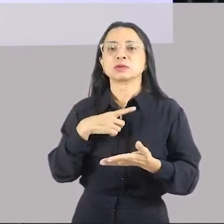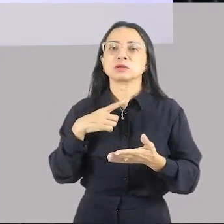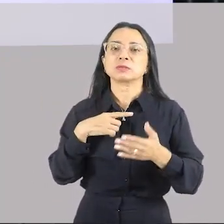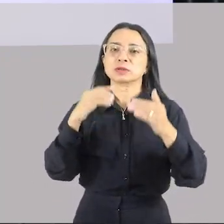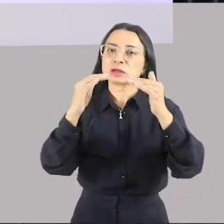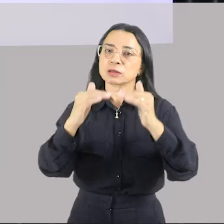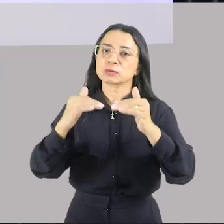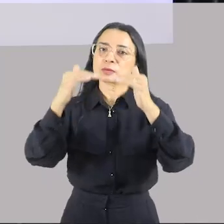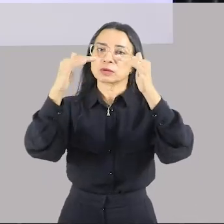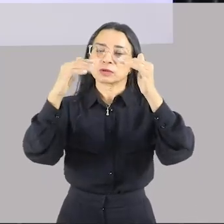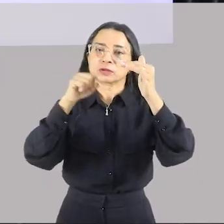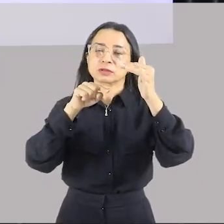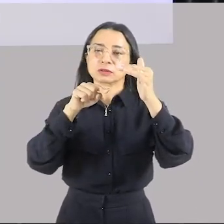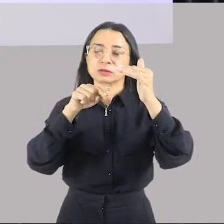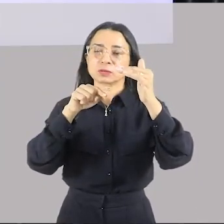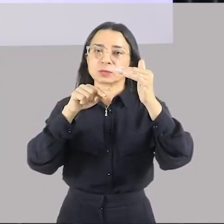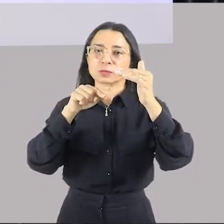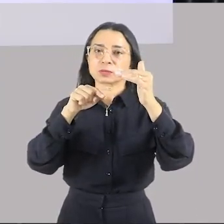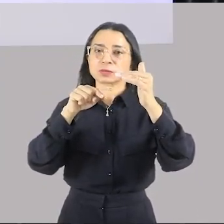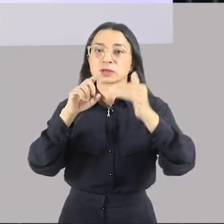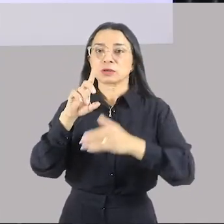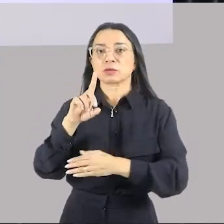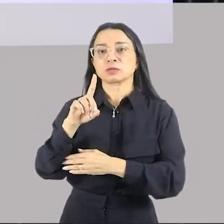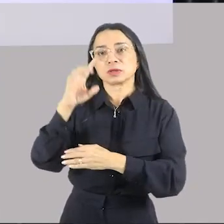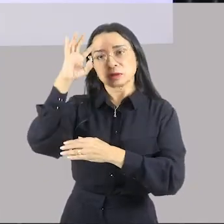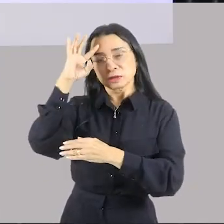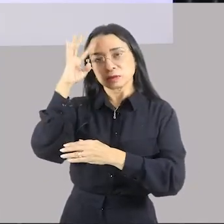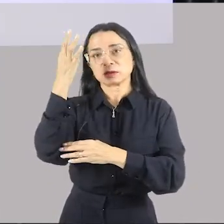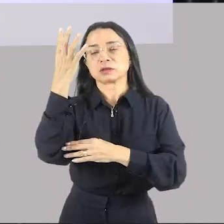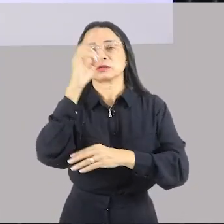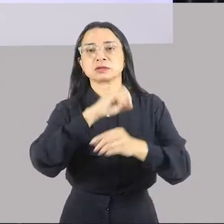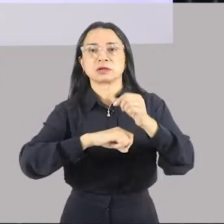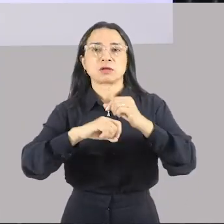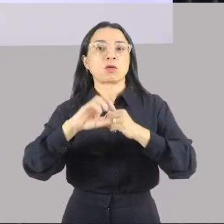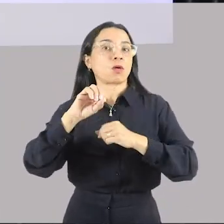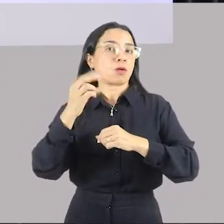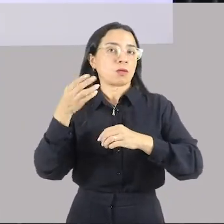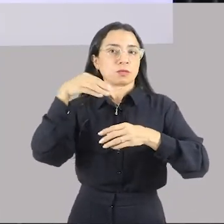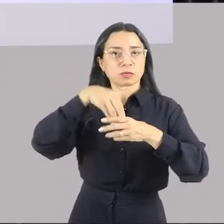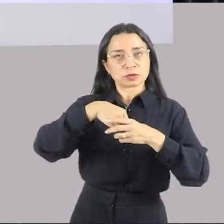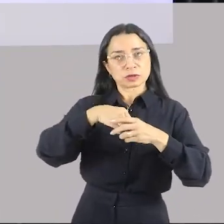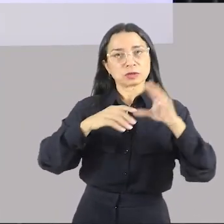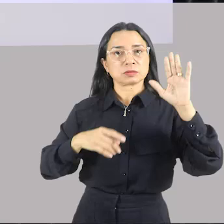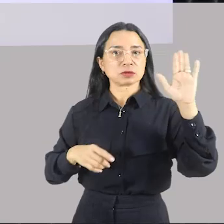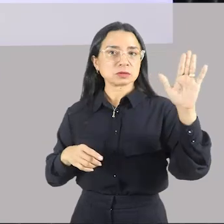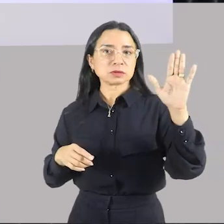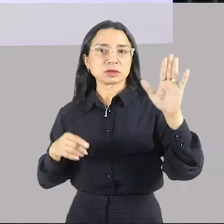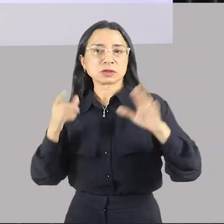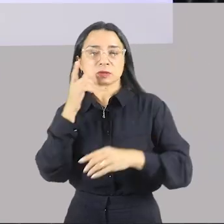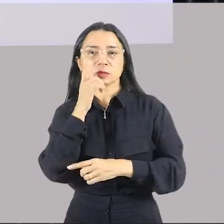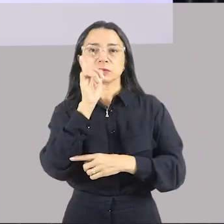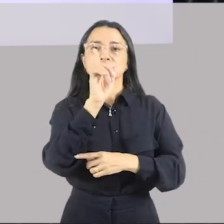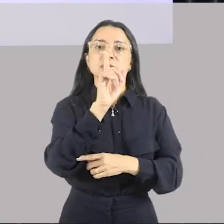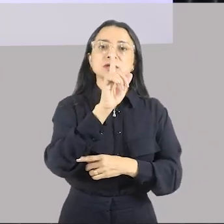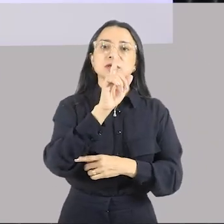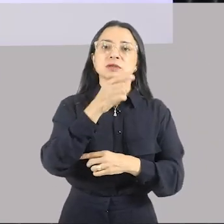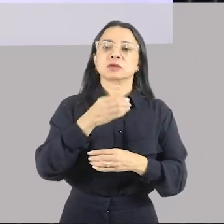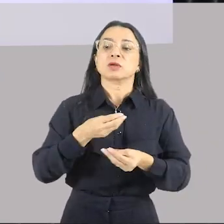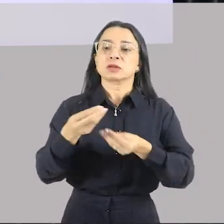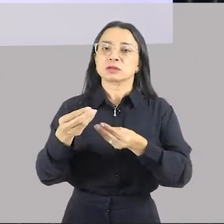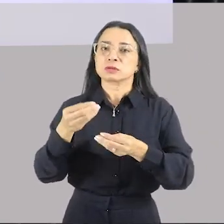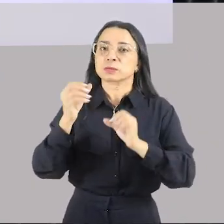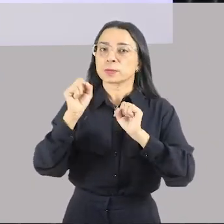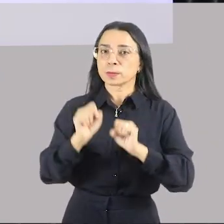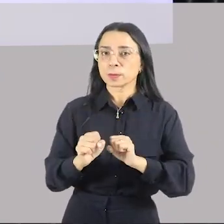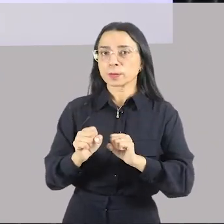nível 3, que é o nível da decisão. Ou está votando, se candidatando, se elegendo, delegando poderes a alguém,